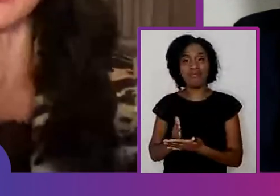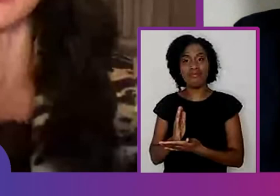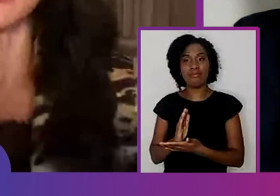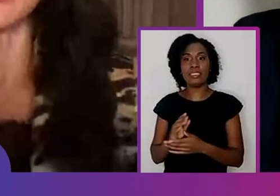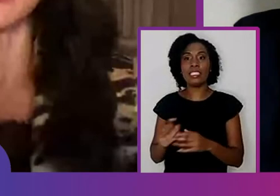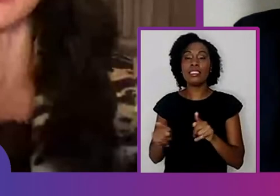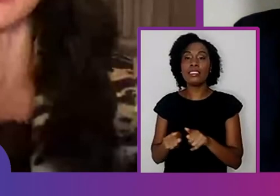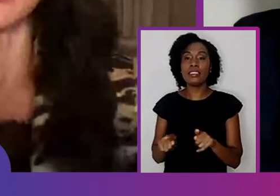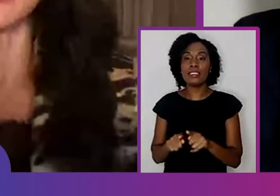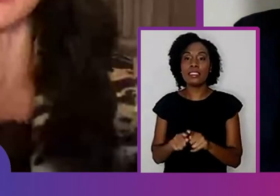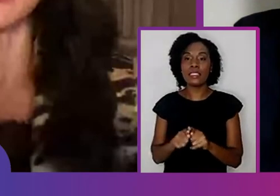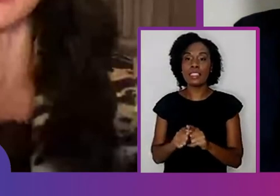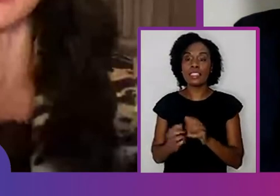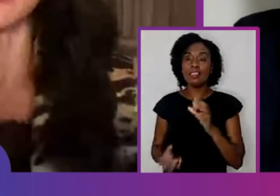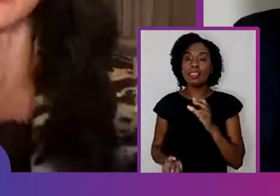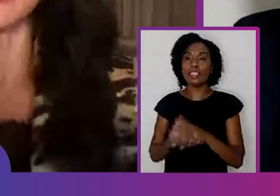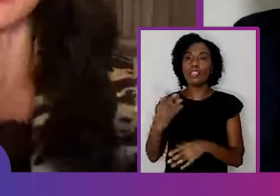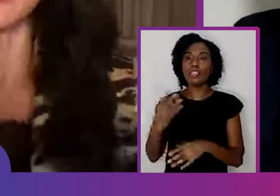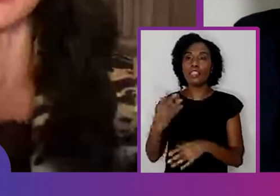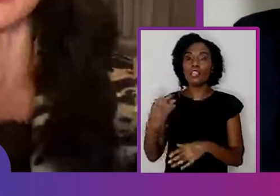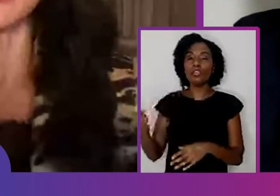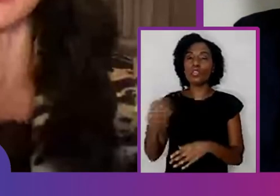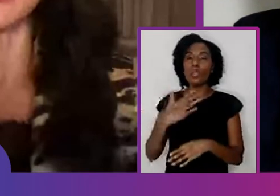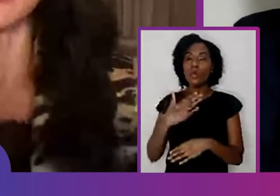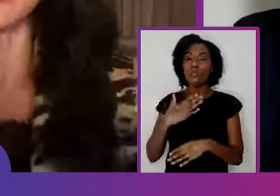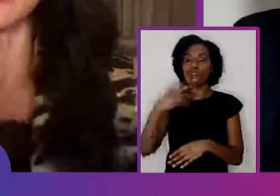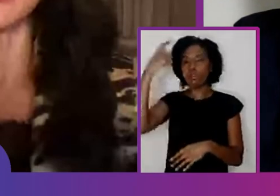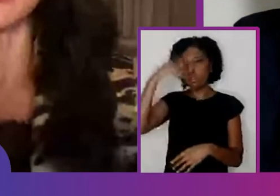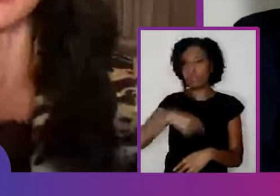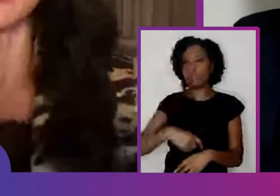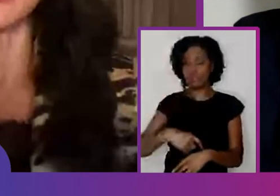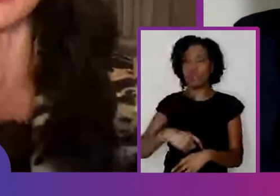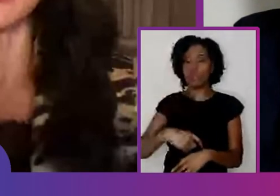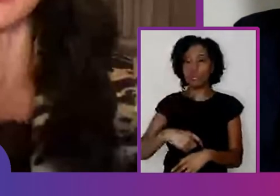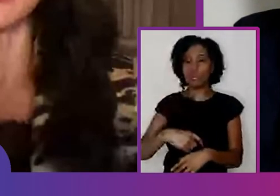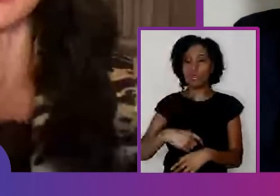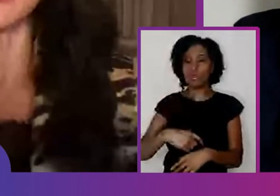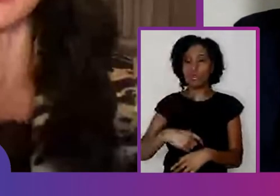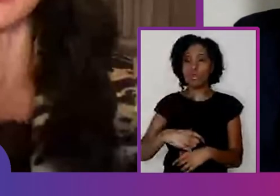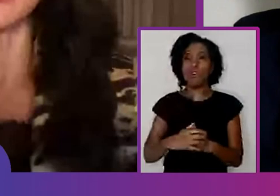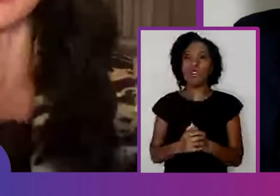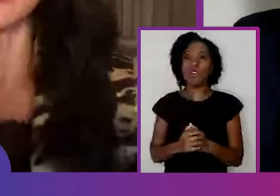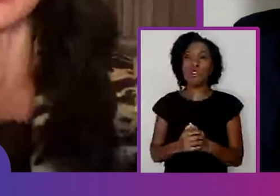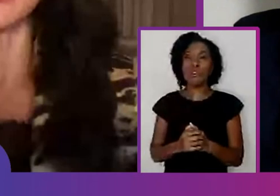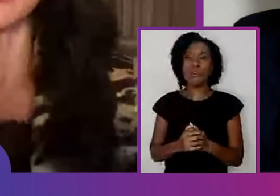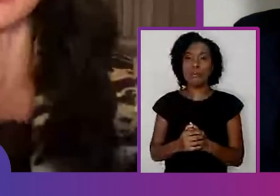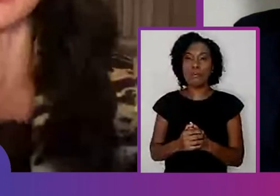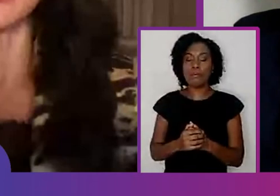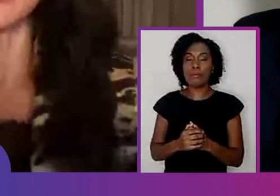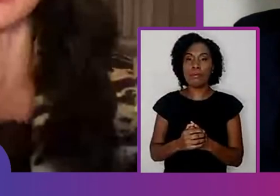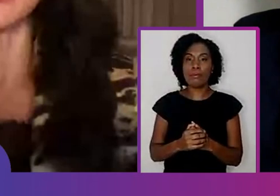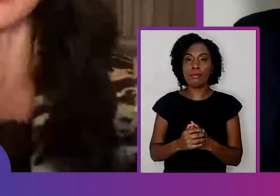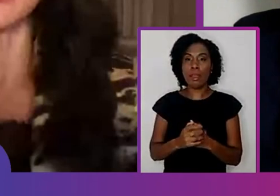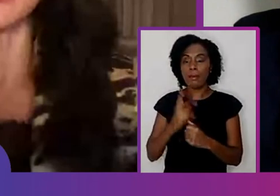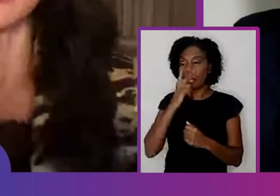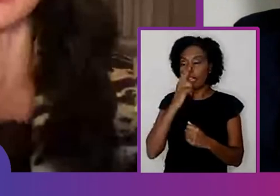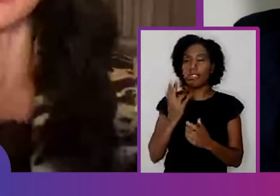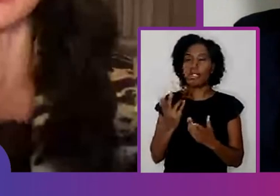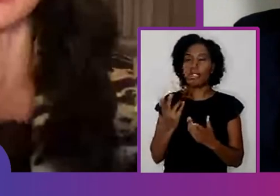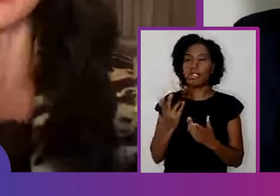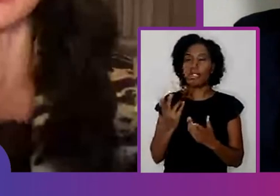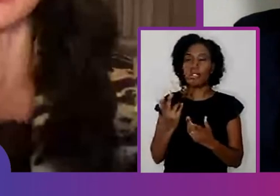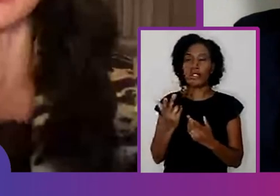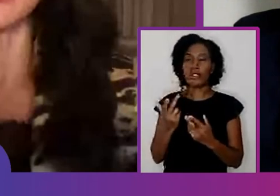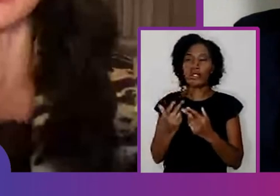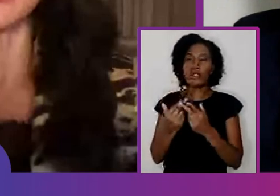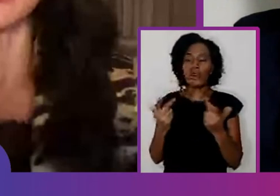de comportamento que era pequeno. Porque ele estava pautado por coisas que beiravam o